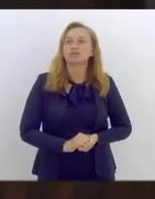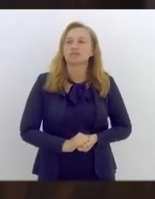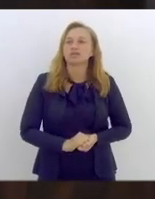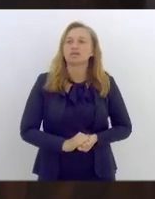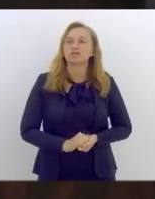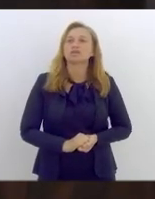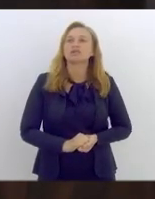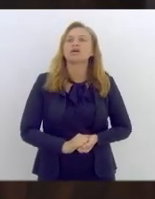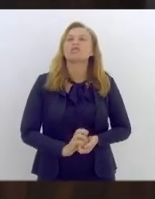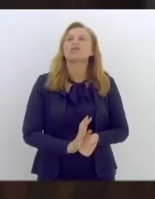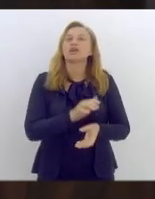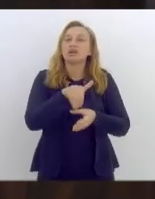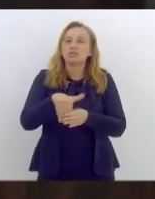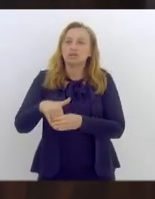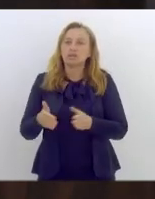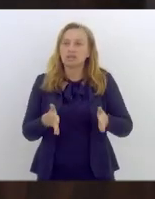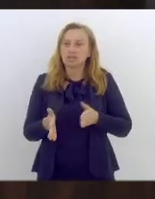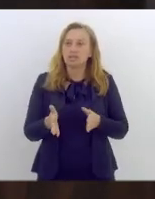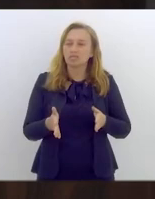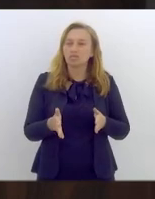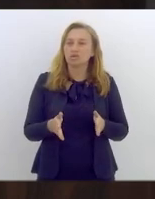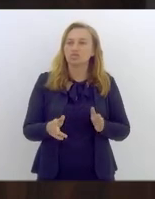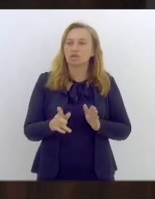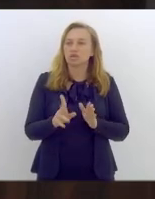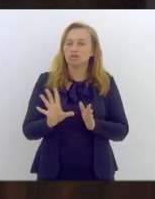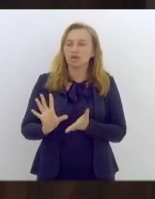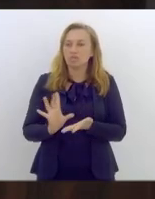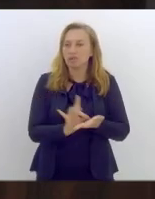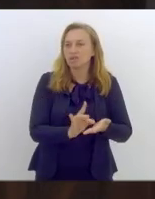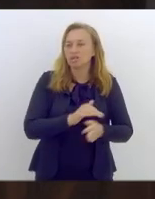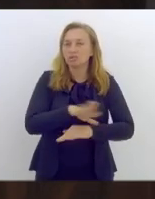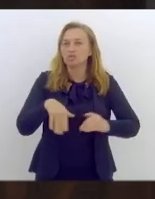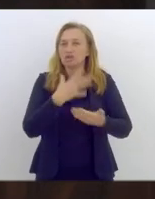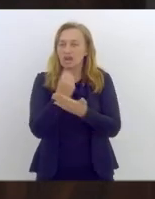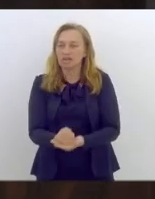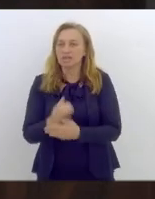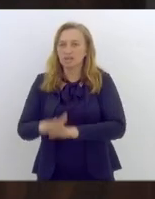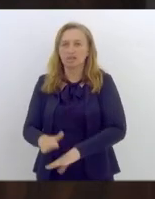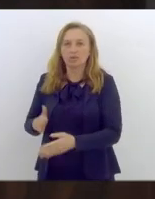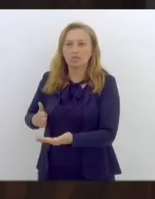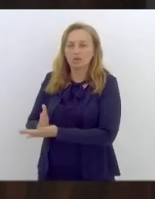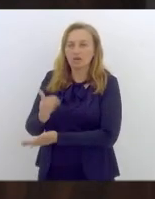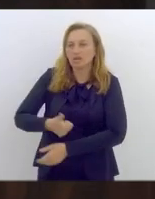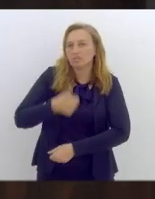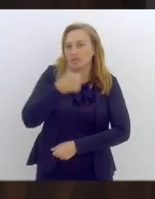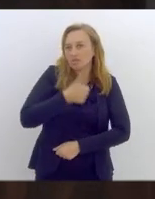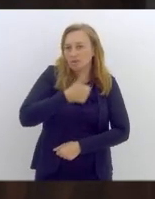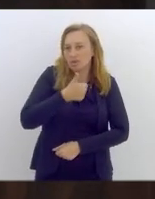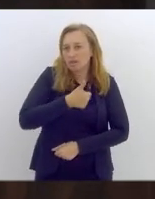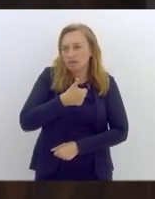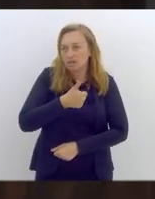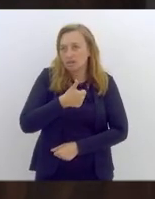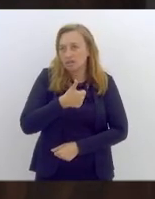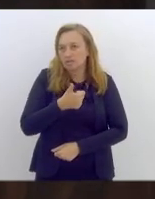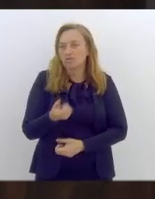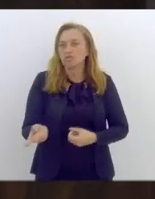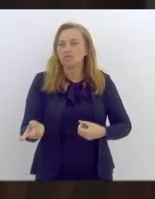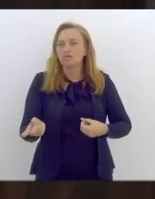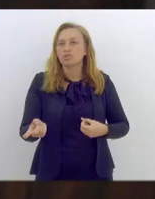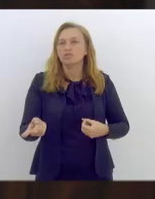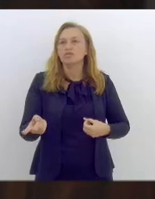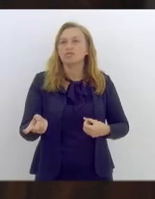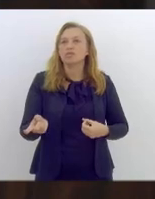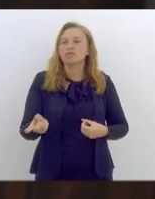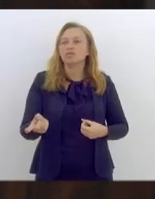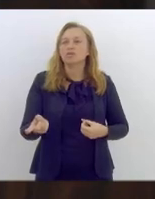em votação projeto assimendado senhores que aprovam permaneças Como estão aprovado em primeira vai